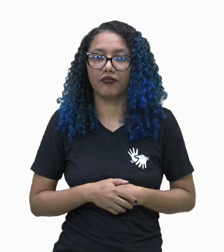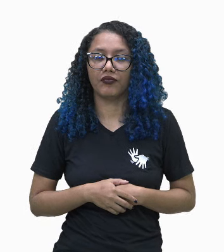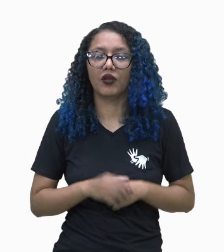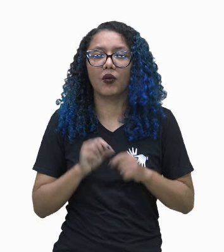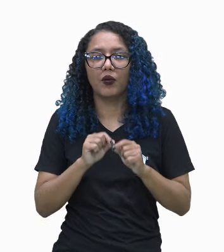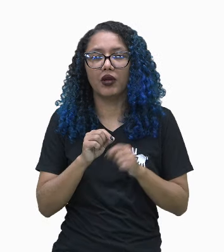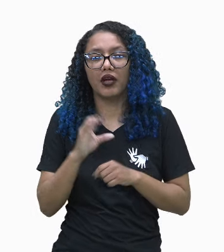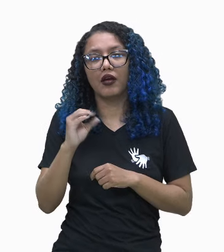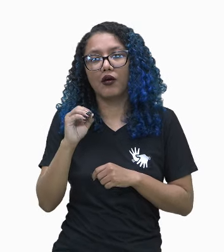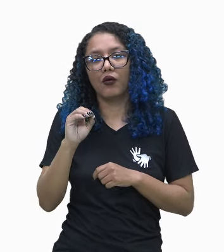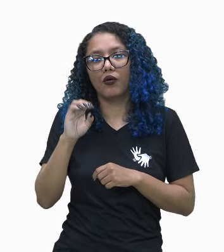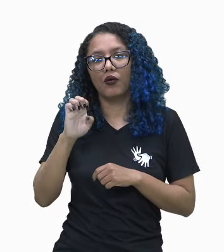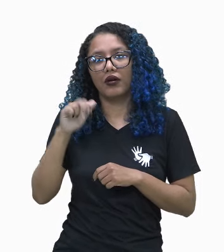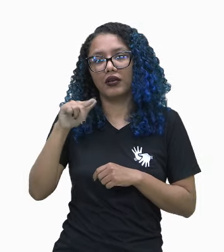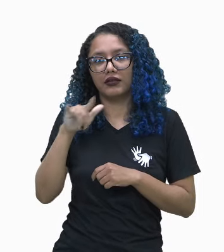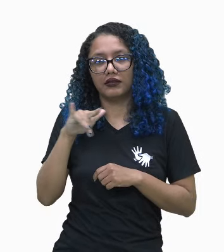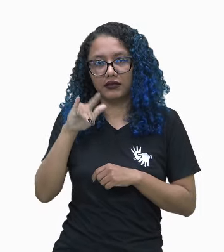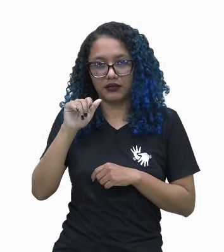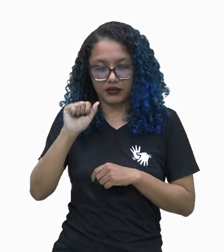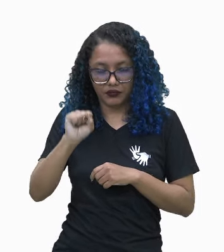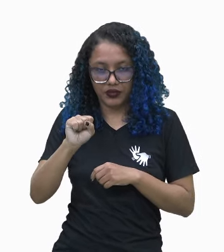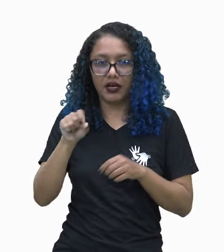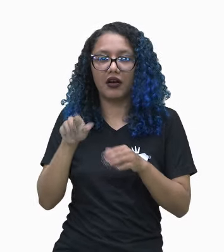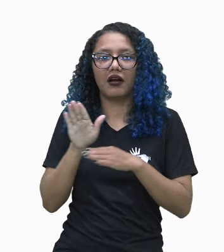Elas ajudam no funcionamento